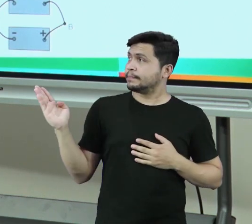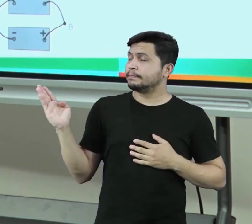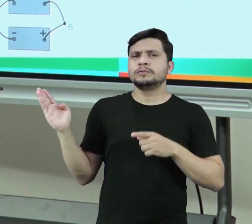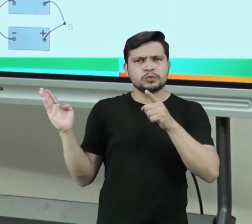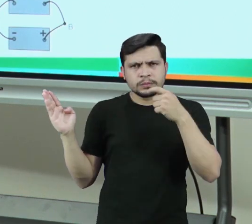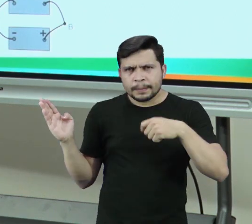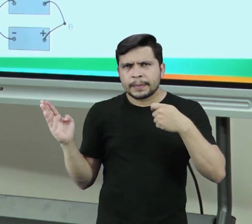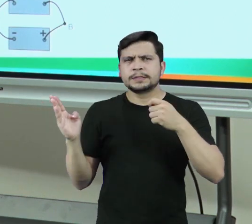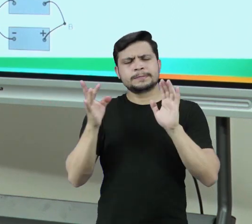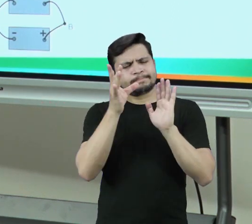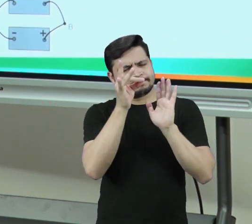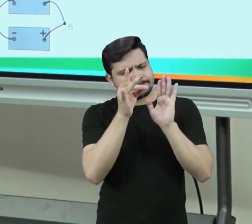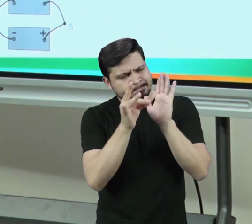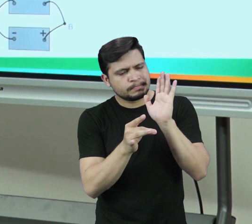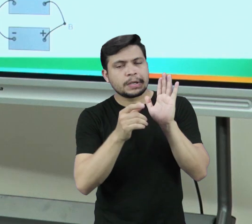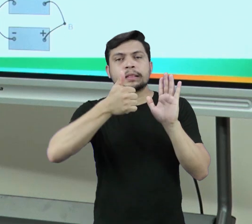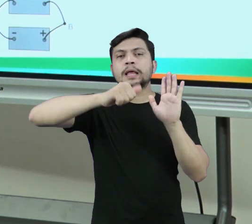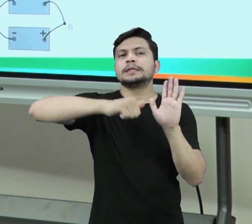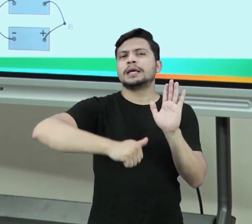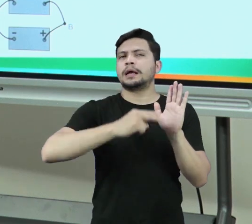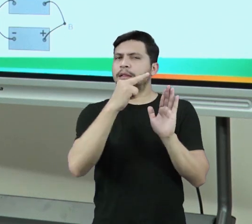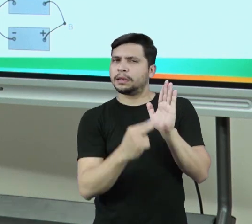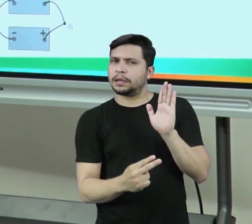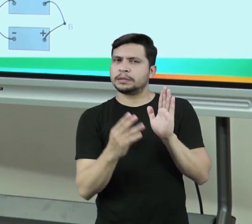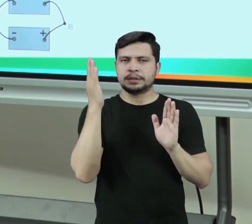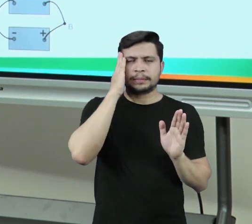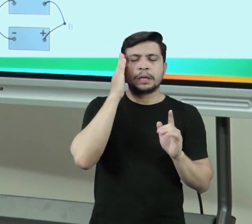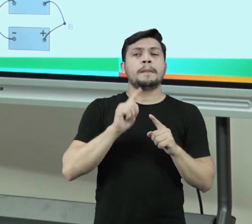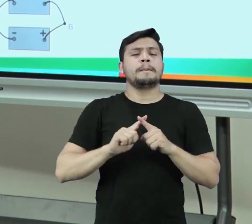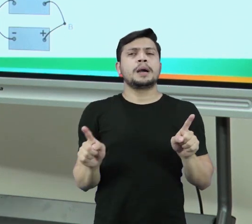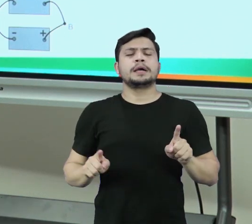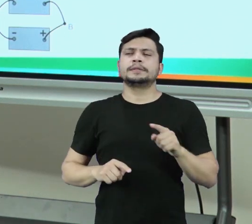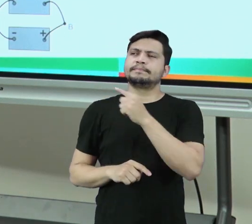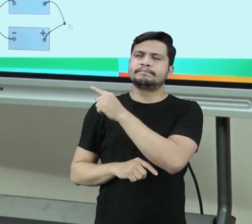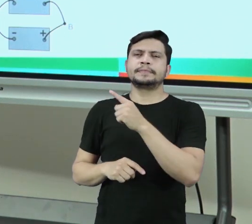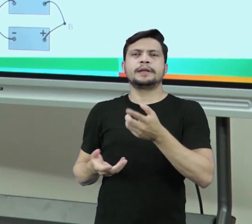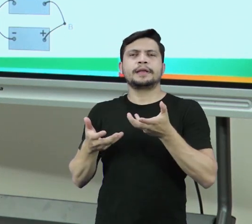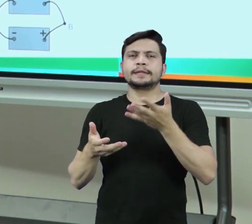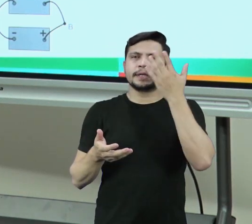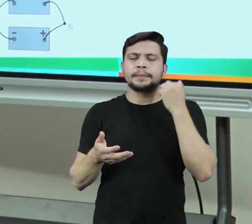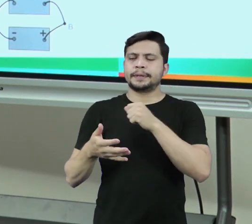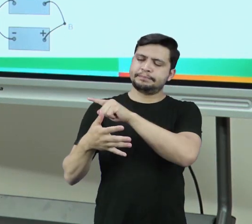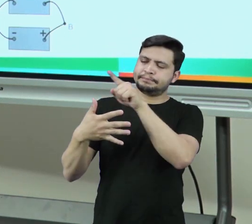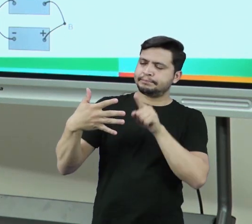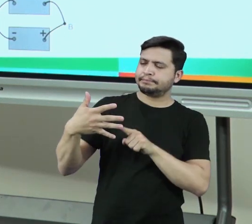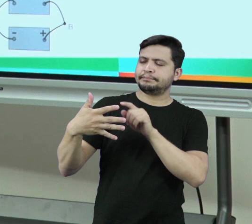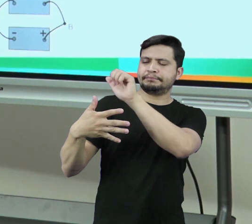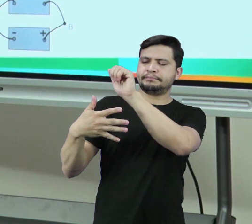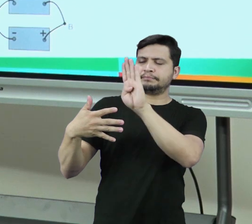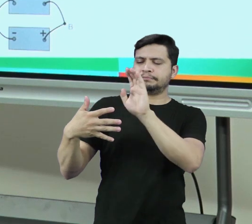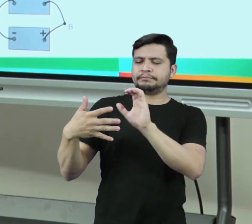passo. Mas basicamente o que é que ele quer? Ele quer saber qual é o tipo de associação aqui que vai causar o dano específico que ele está